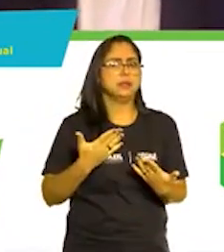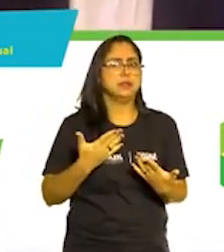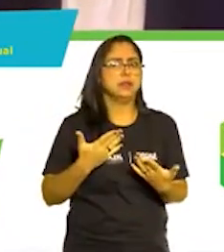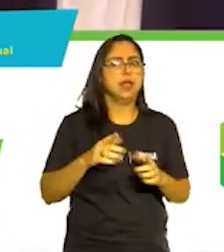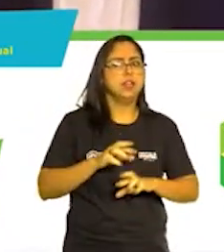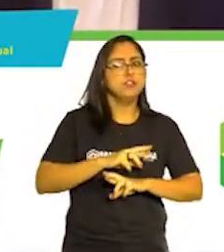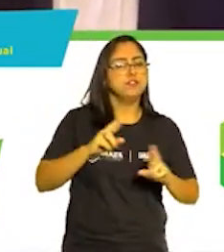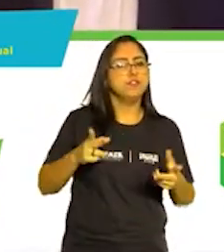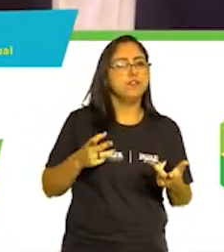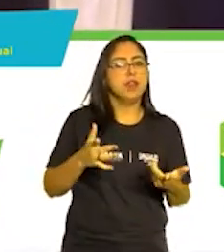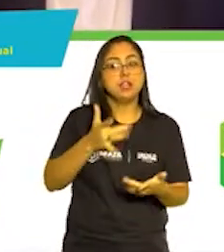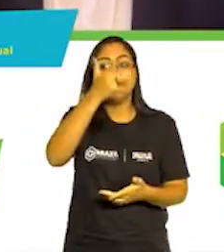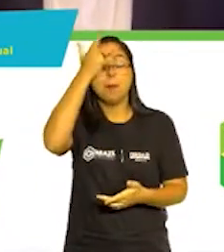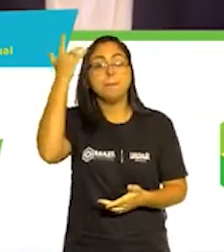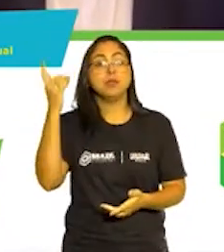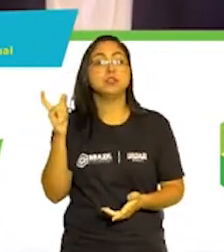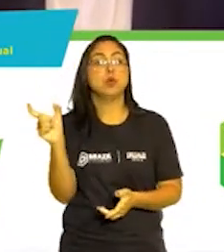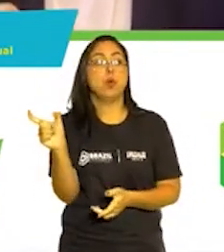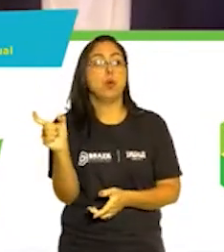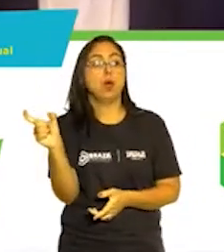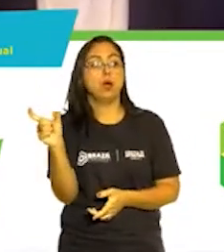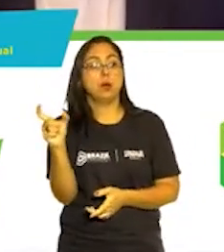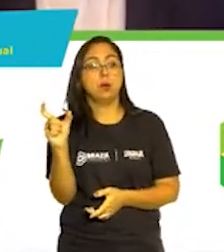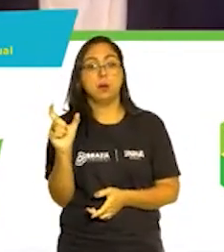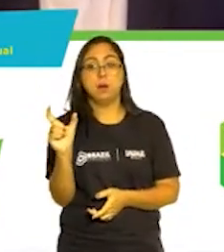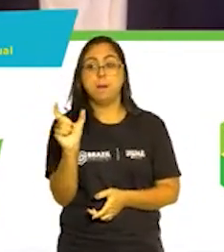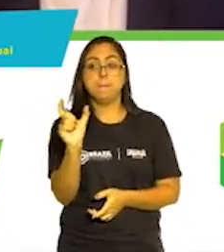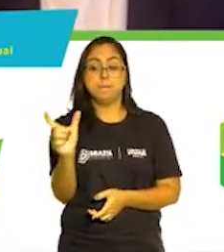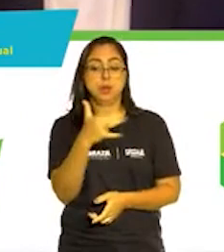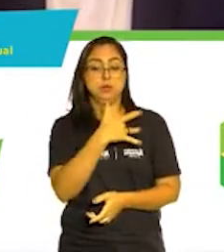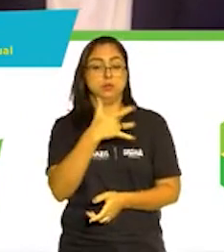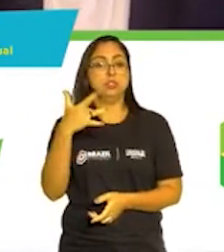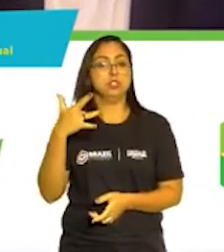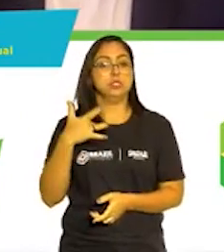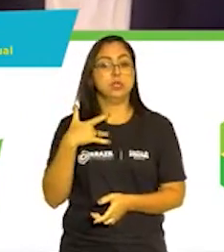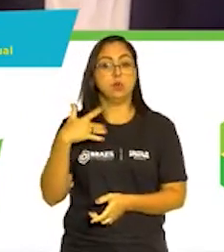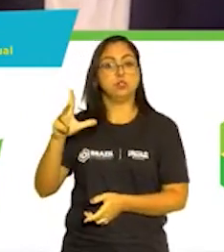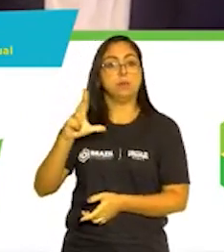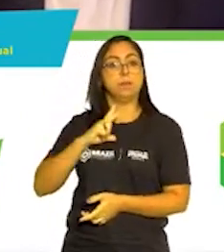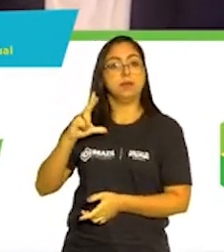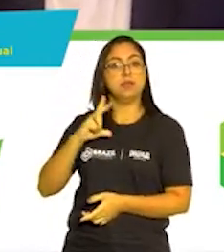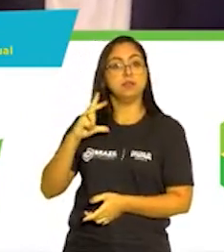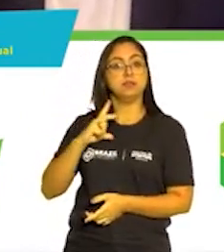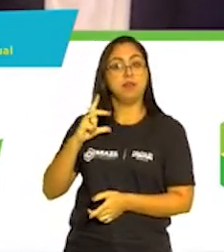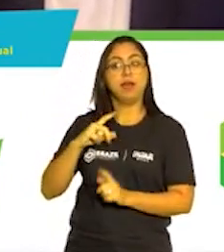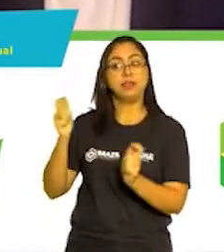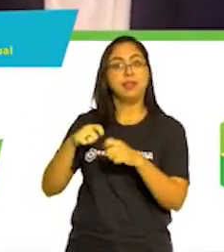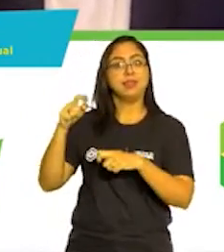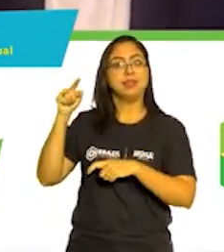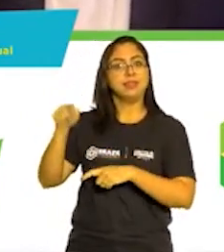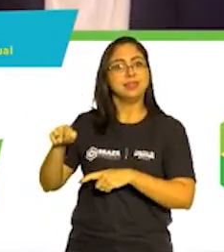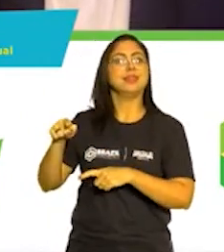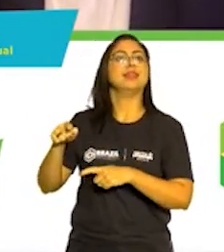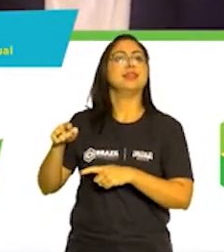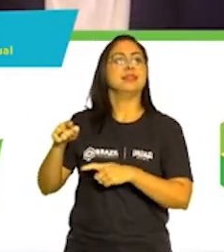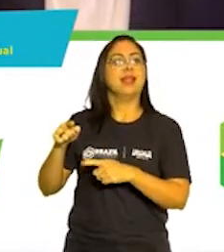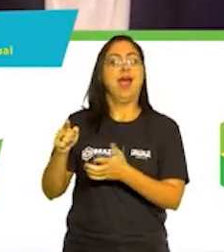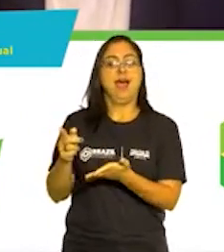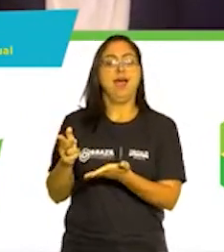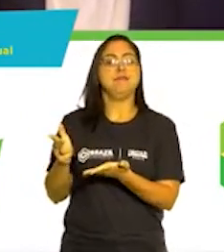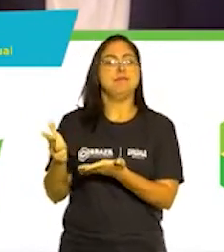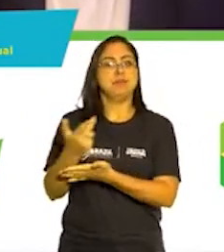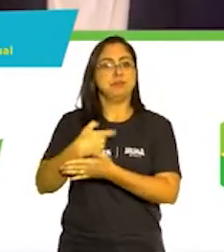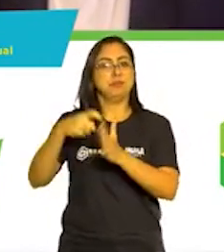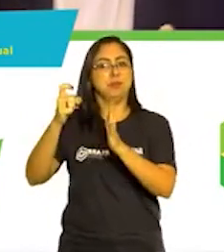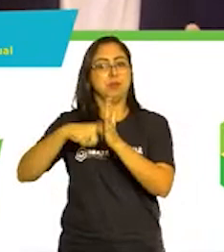privado pode descontar integralmente seu gasto privado com saúde da sua renda tributável? O Brasil perde 20 bilhões de reais